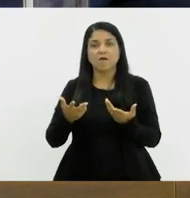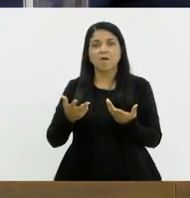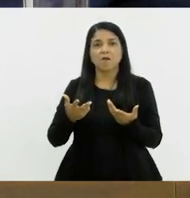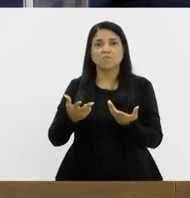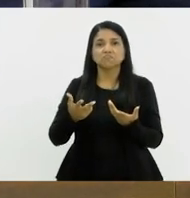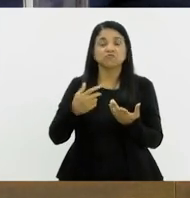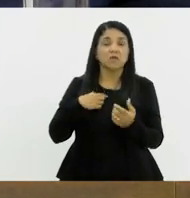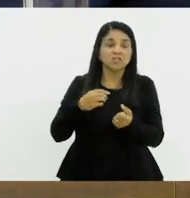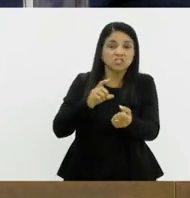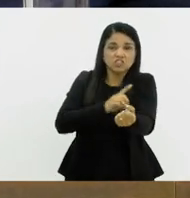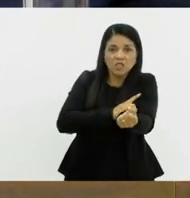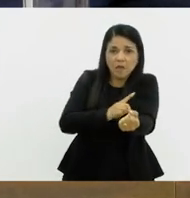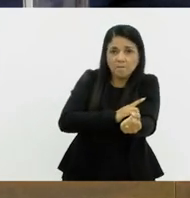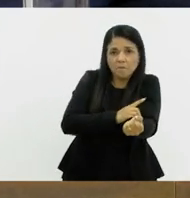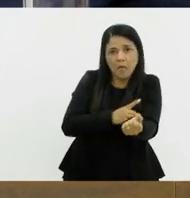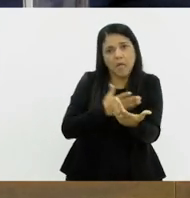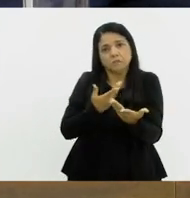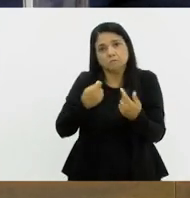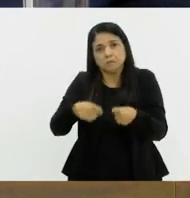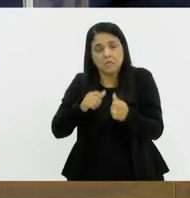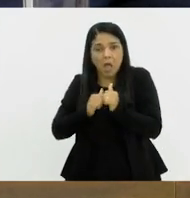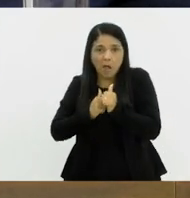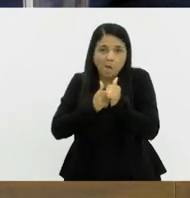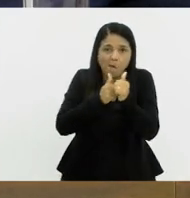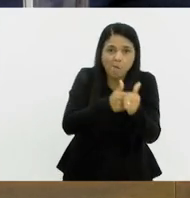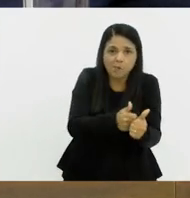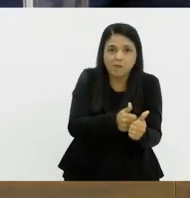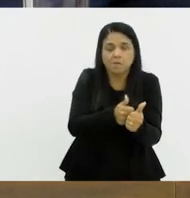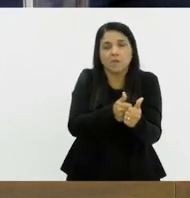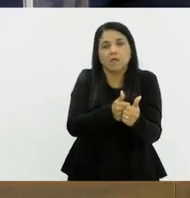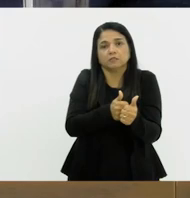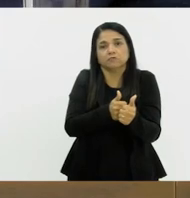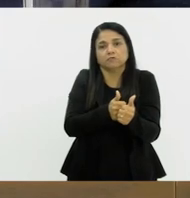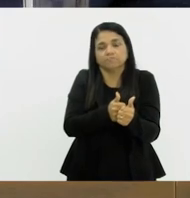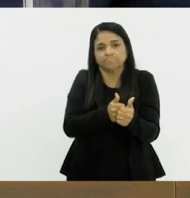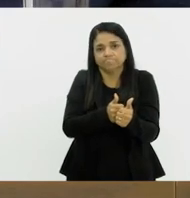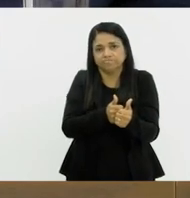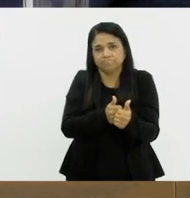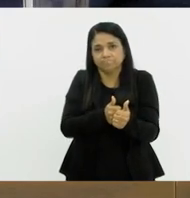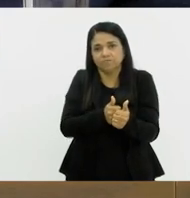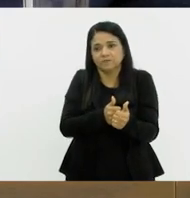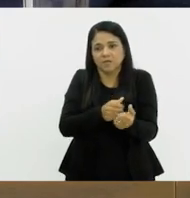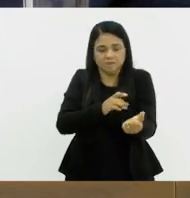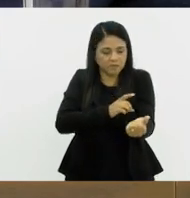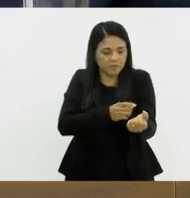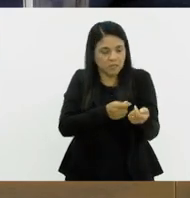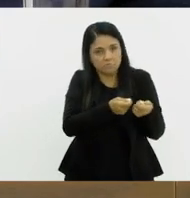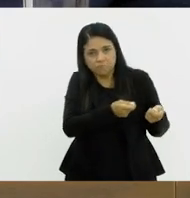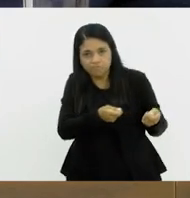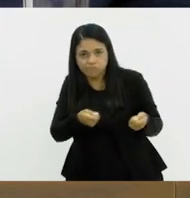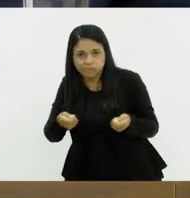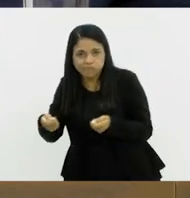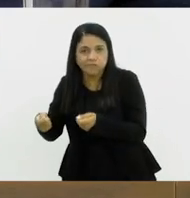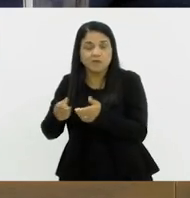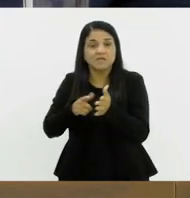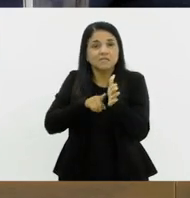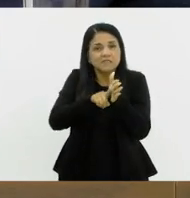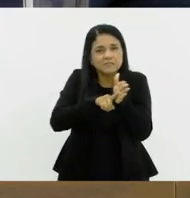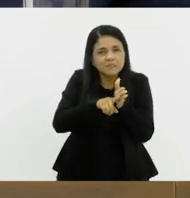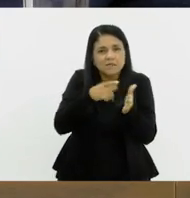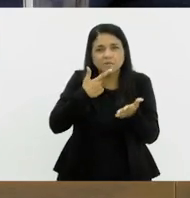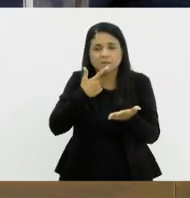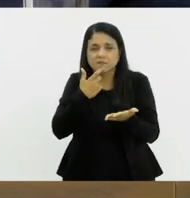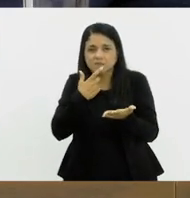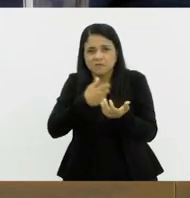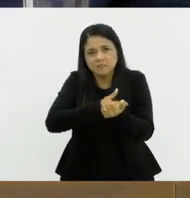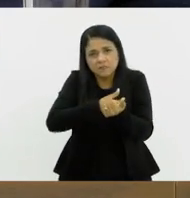se ela tiver diabetes, tiver que fazer um acompanhamento, né, periódico da glicose, que ela possa fazer um exame de sangue, que ela só